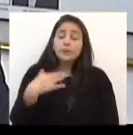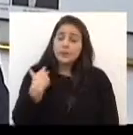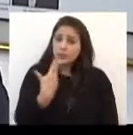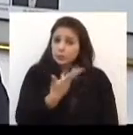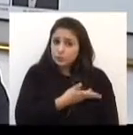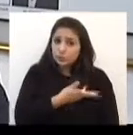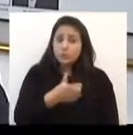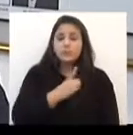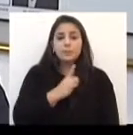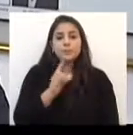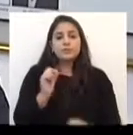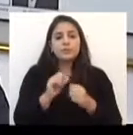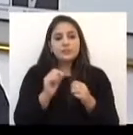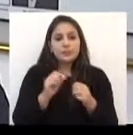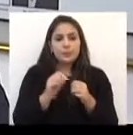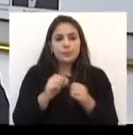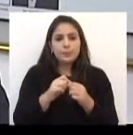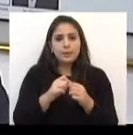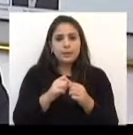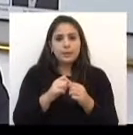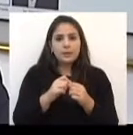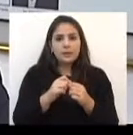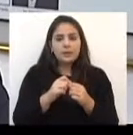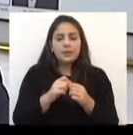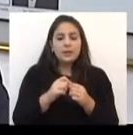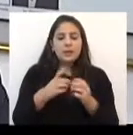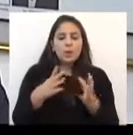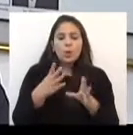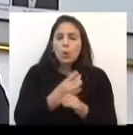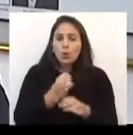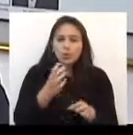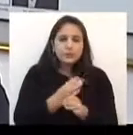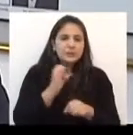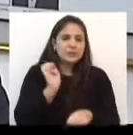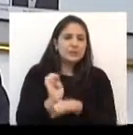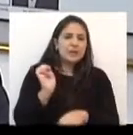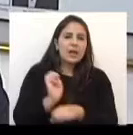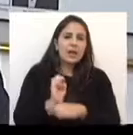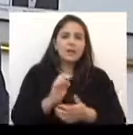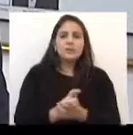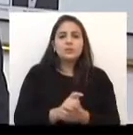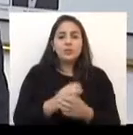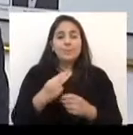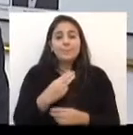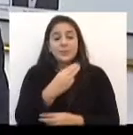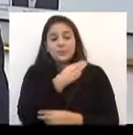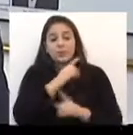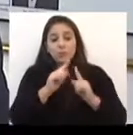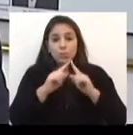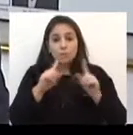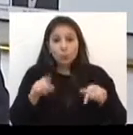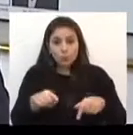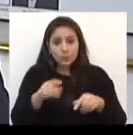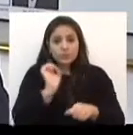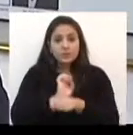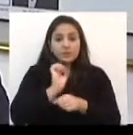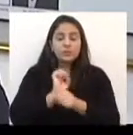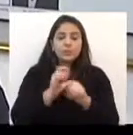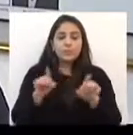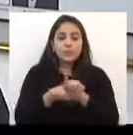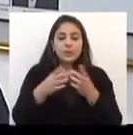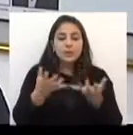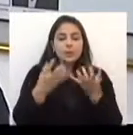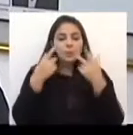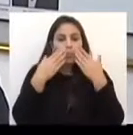fizemos foi, além de fazer uma denúncia no Tribunal de Contas do Estado, além de fazer uma denúncia no Ministério Público Estadual, apresentar